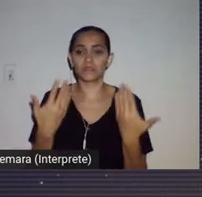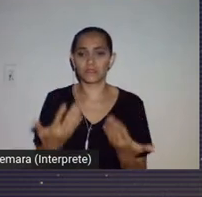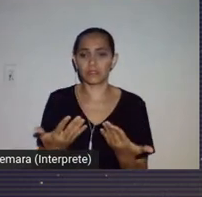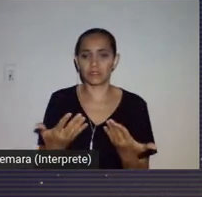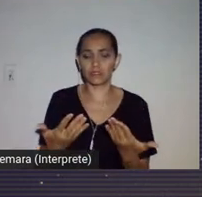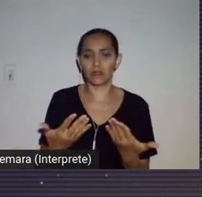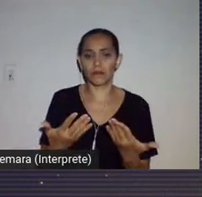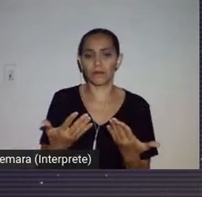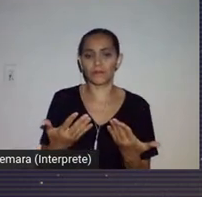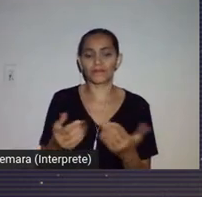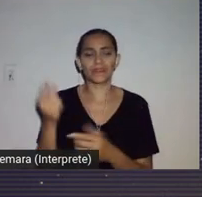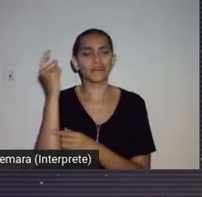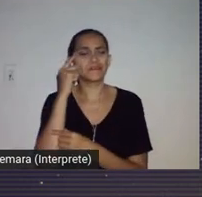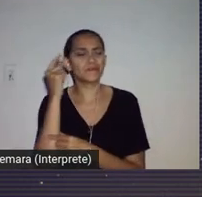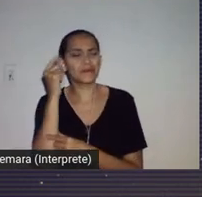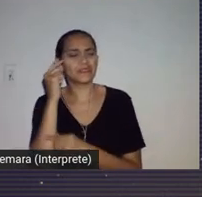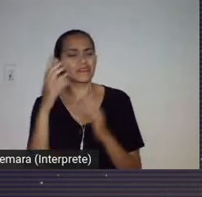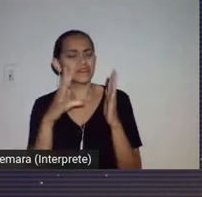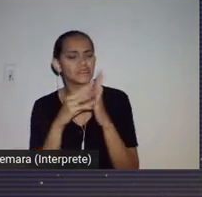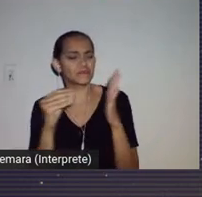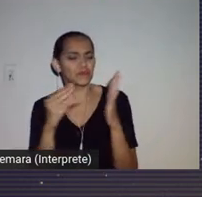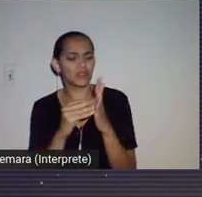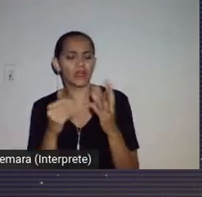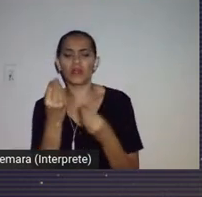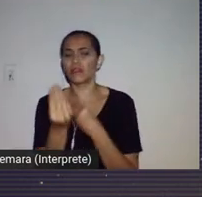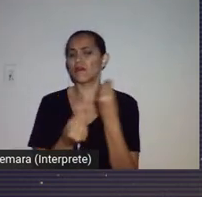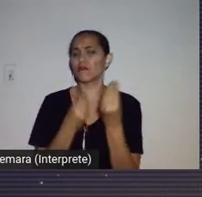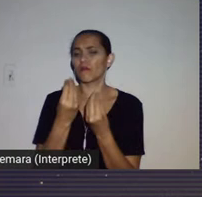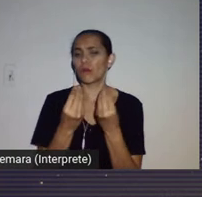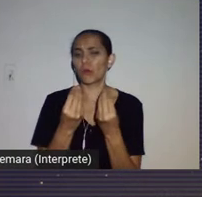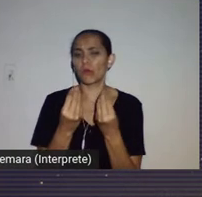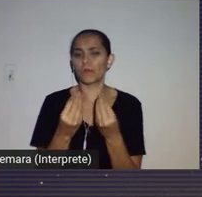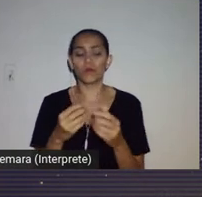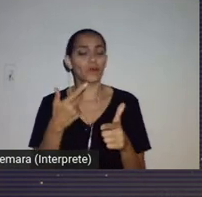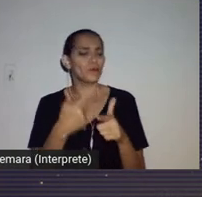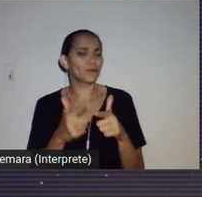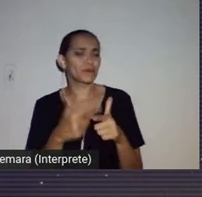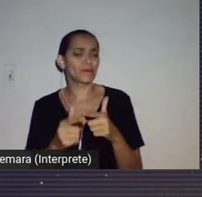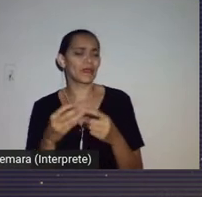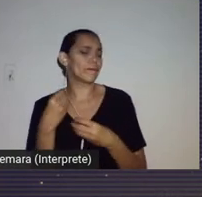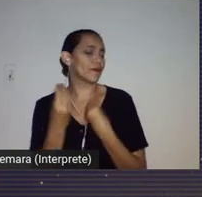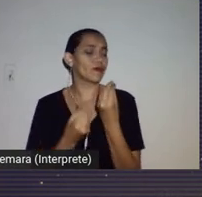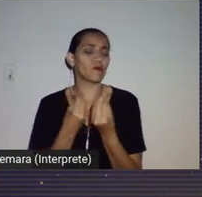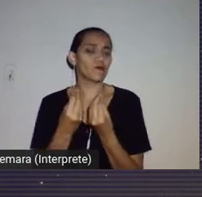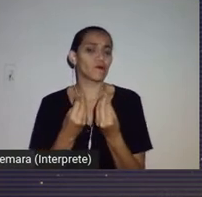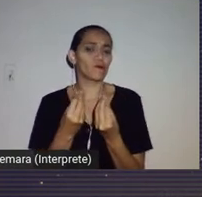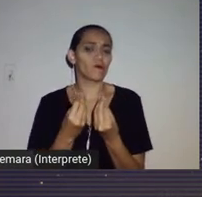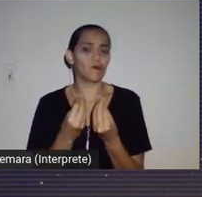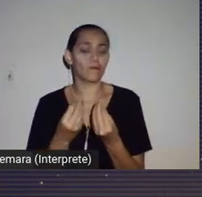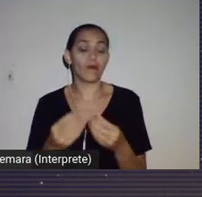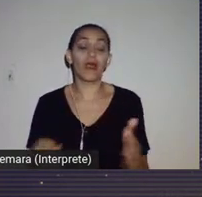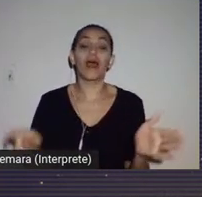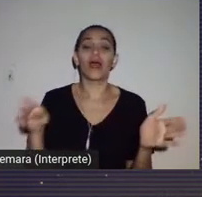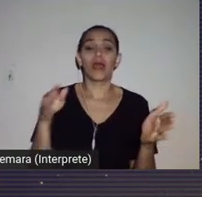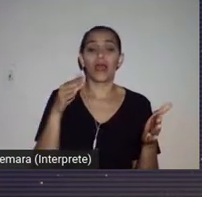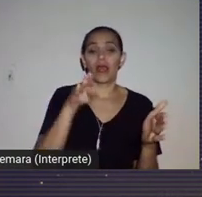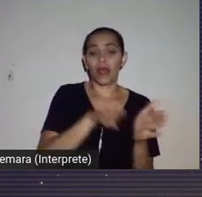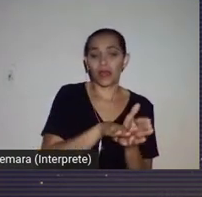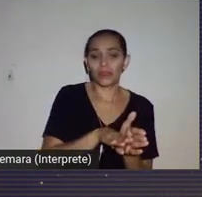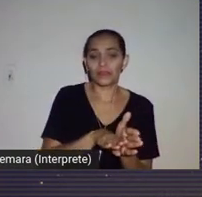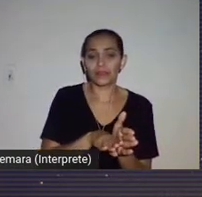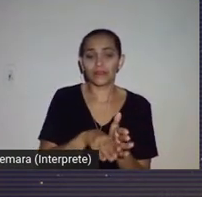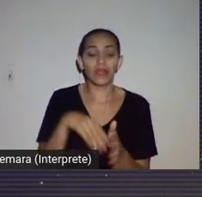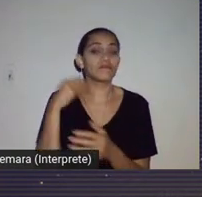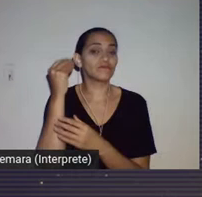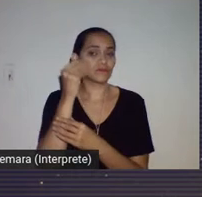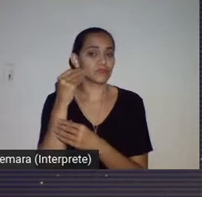pensar no modelo, como ele vai ser, qual é o problema, como resolver aquele problema, até a execução dos experimentos em si,